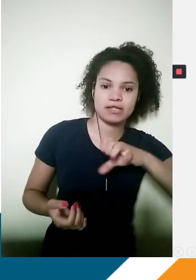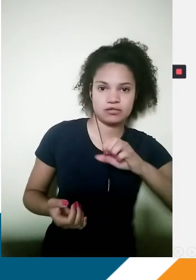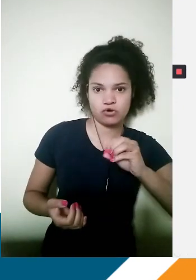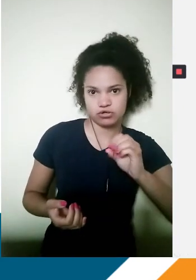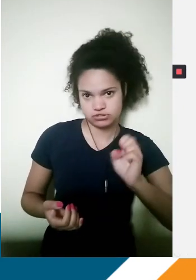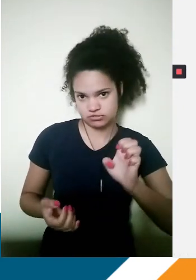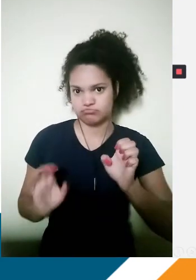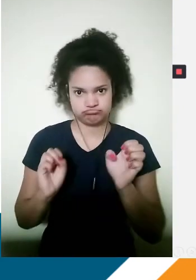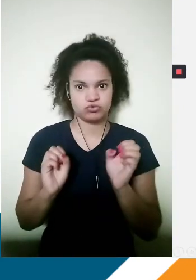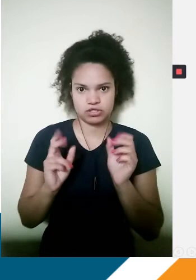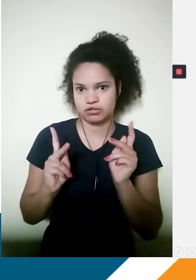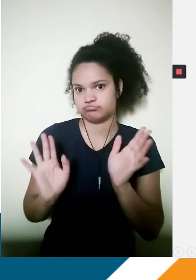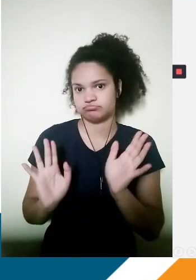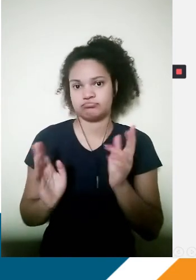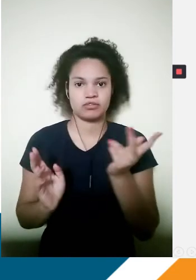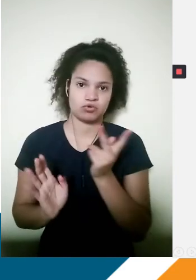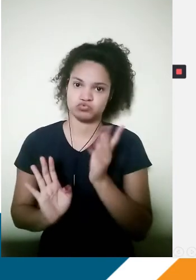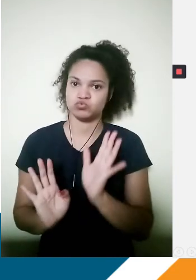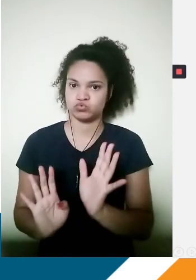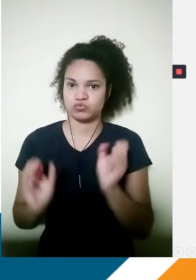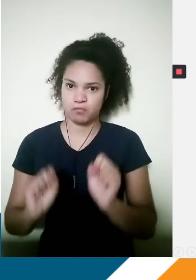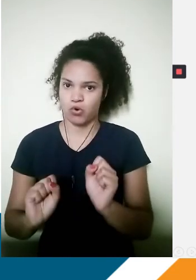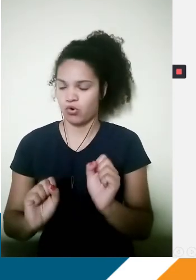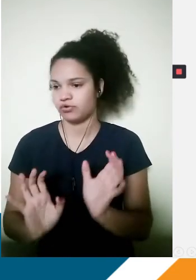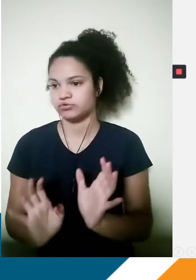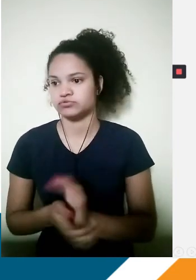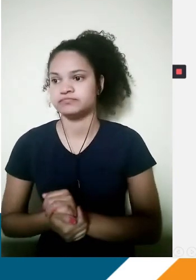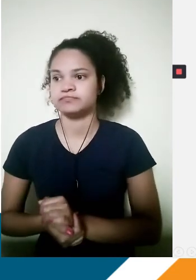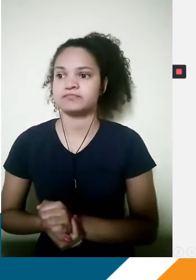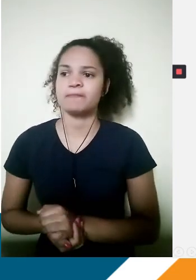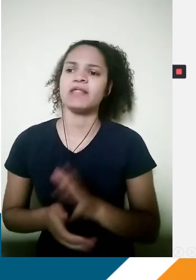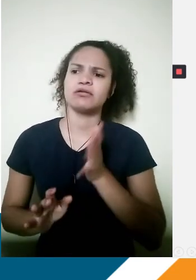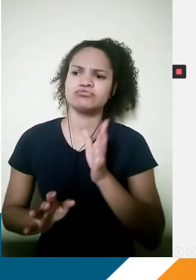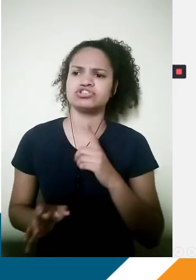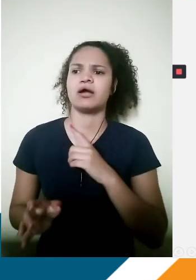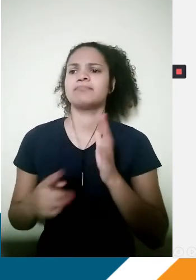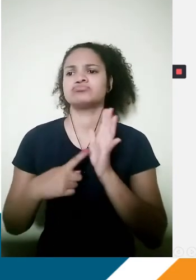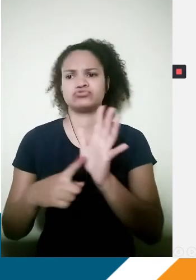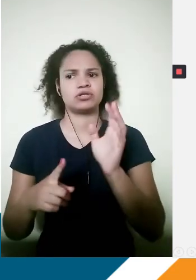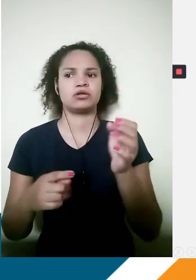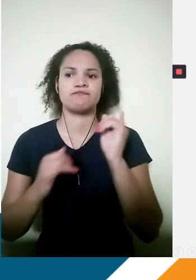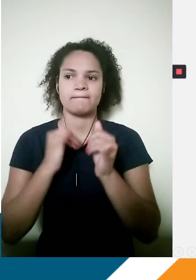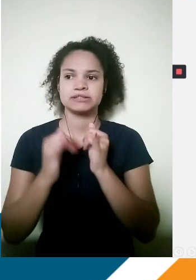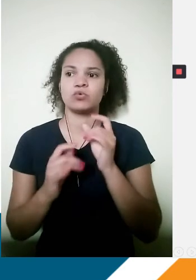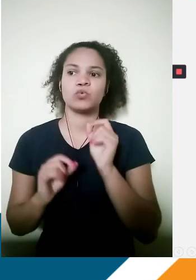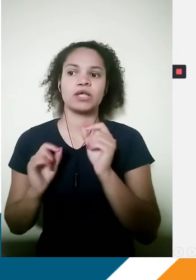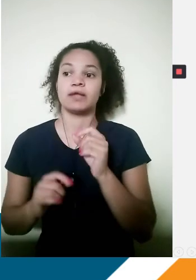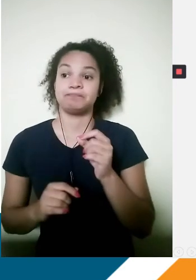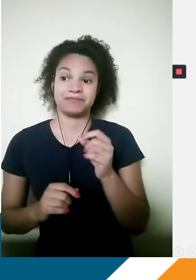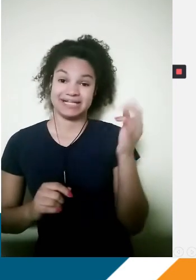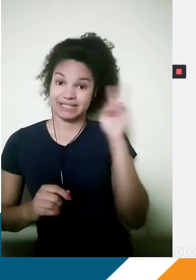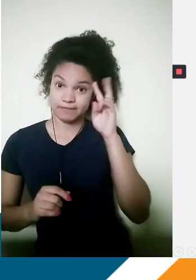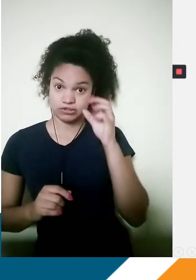da mitose. Então, aqui já apareceram as informações. Lembrando que na mitose, um